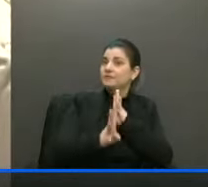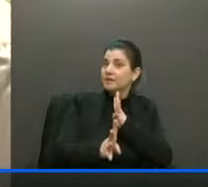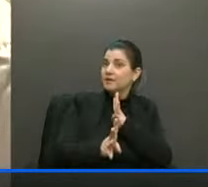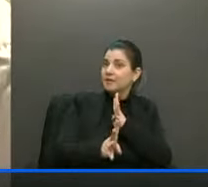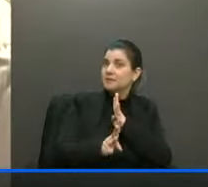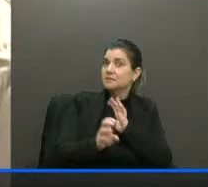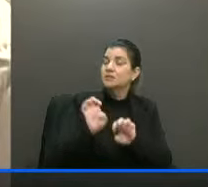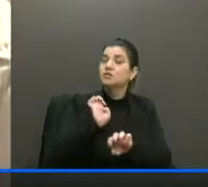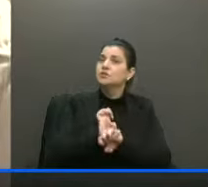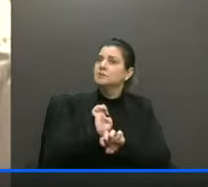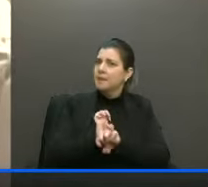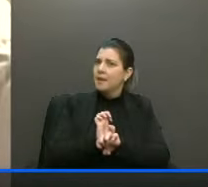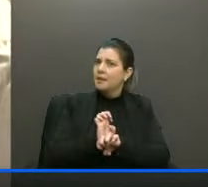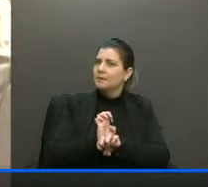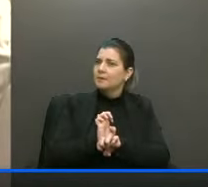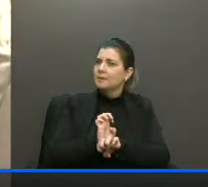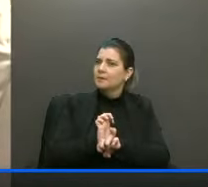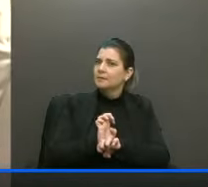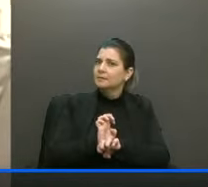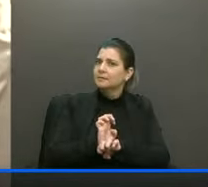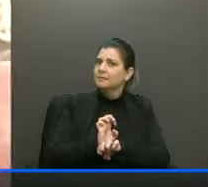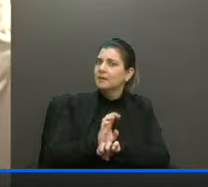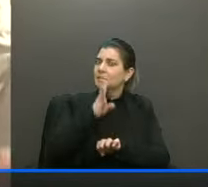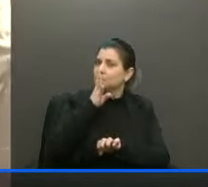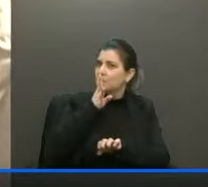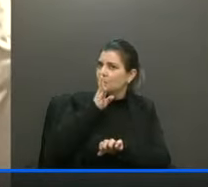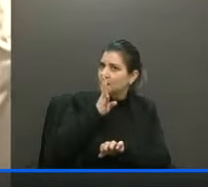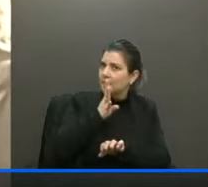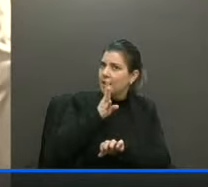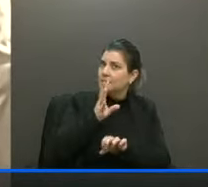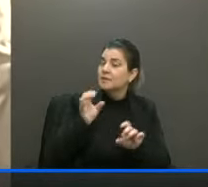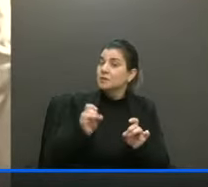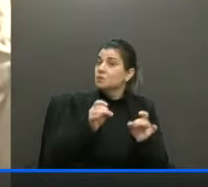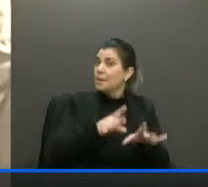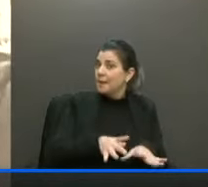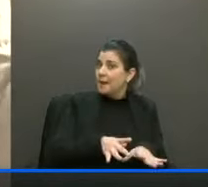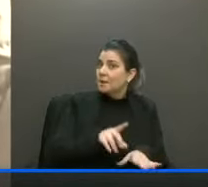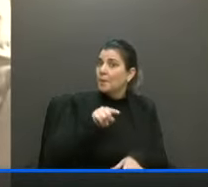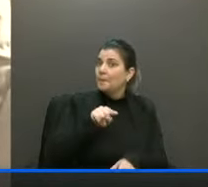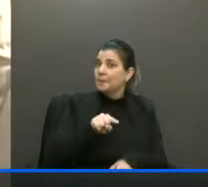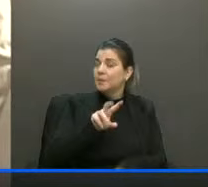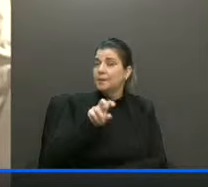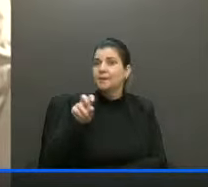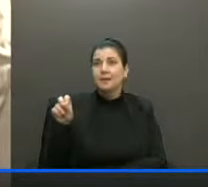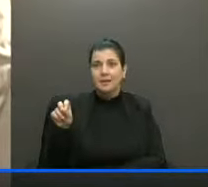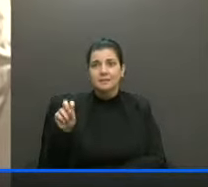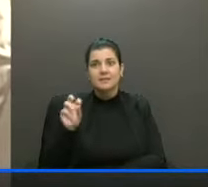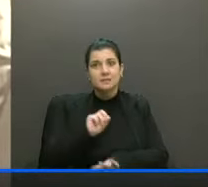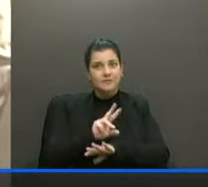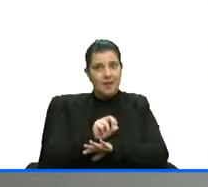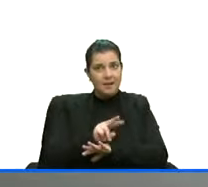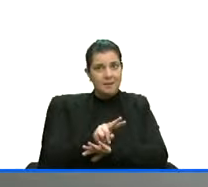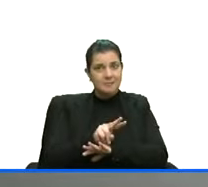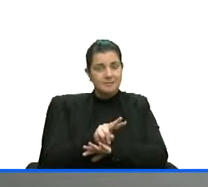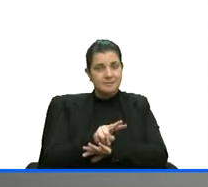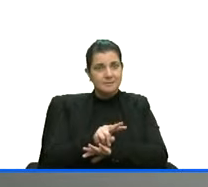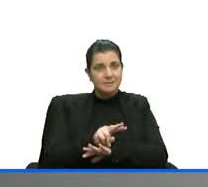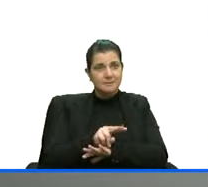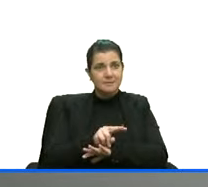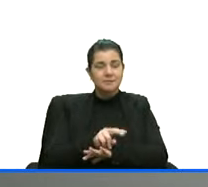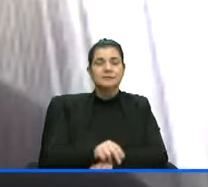foram contempladas e além disso ainda sobraram 1.500 vagas, correto? Isso. Eu acho que